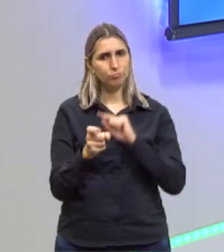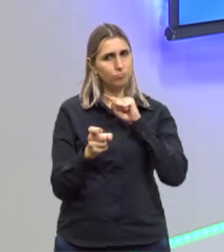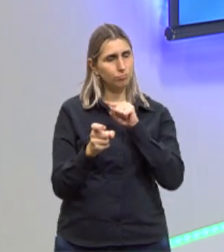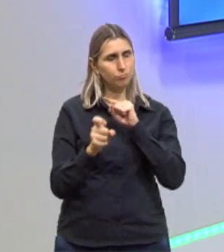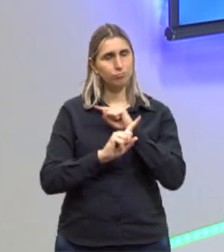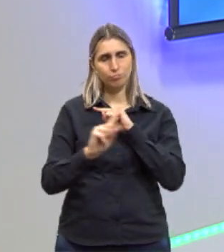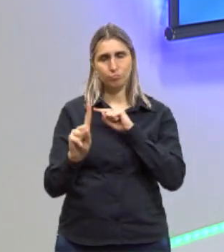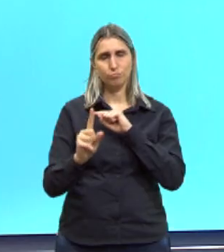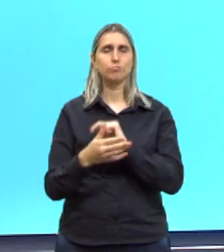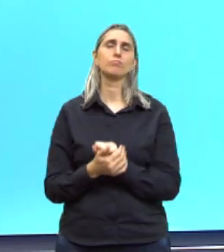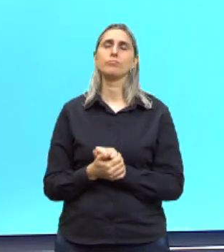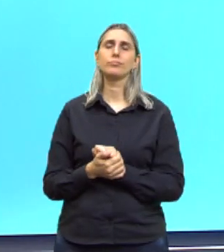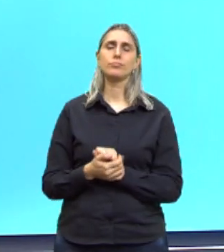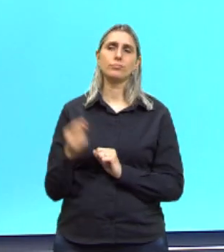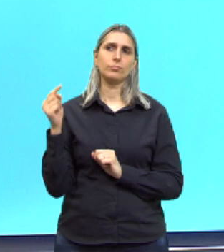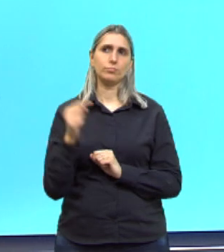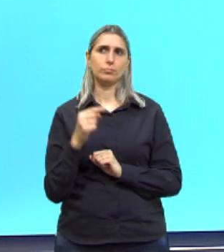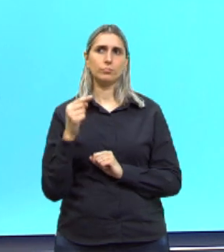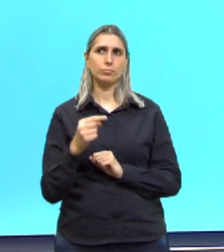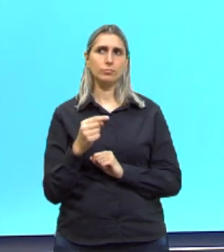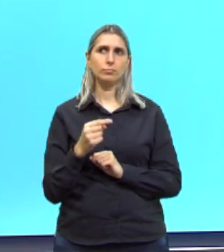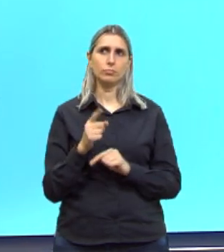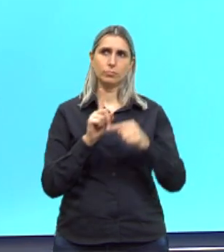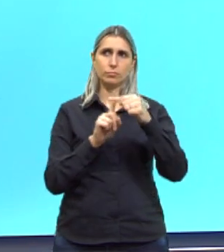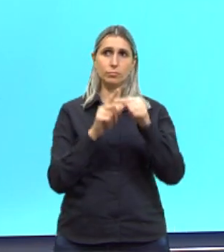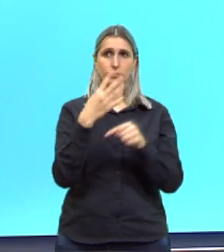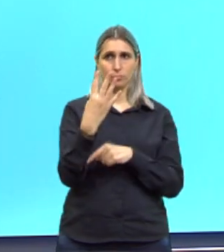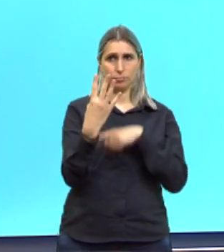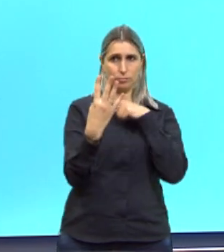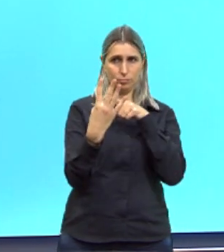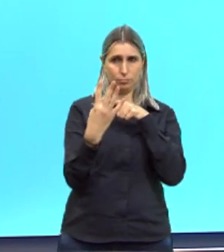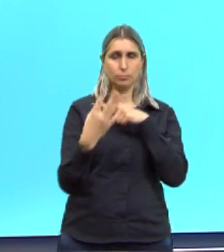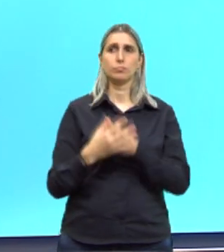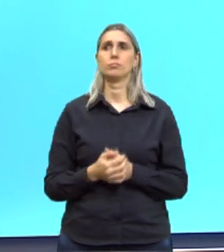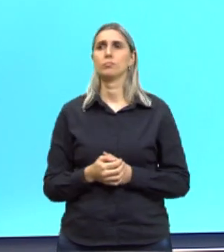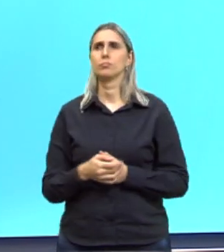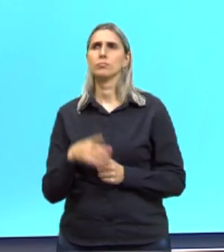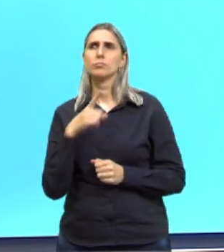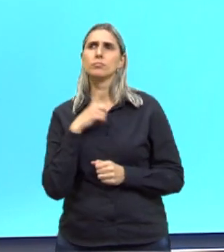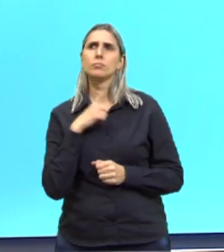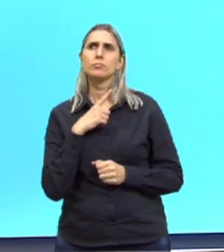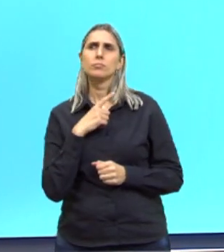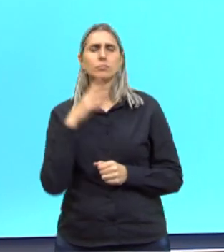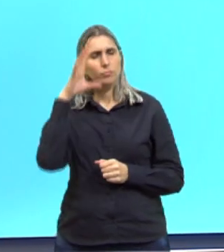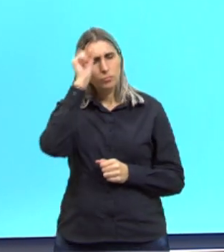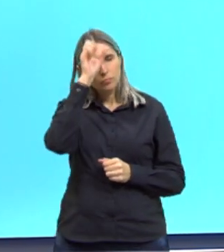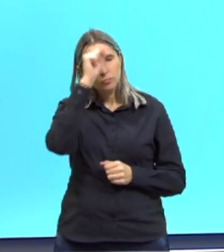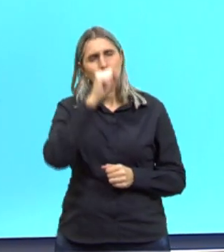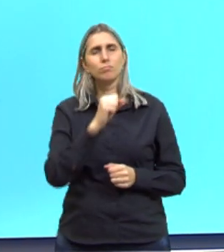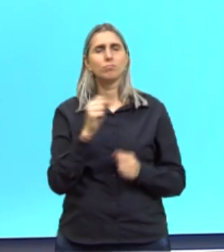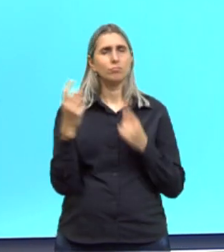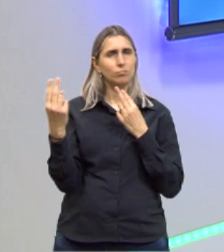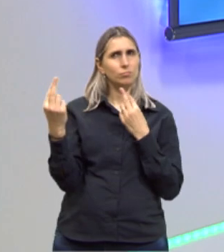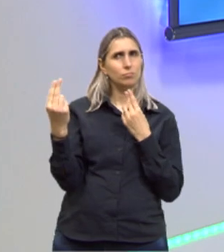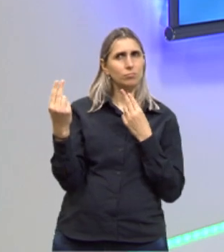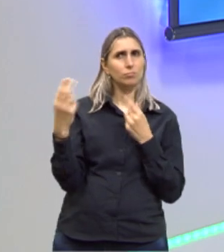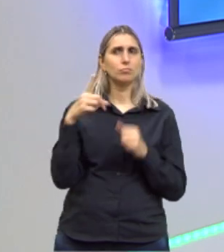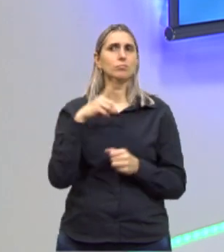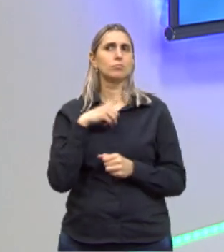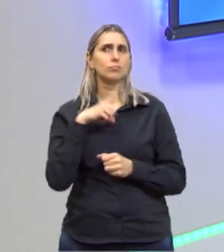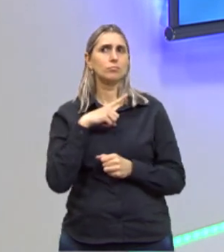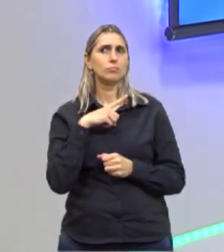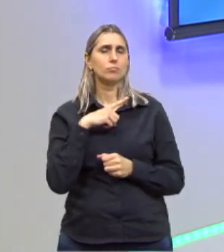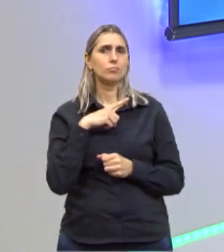parceiro. Então, nesse caso, ele é o 4. O que nós temos que a gente já aprendeu que é muito parecido? Nós